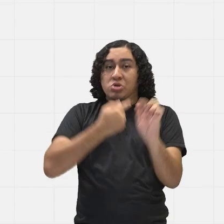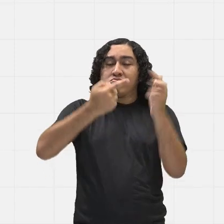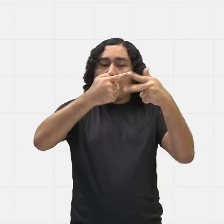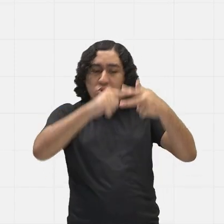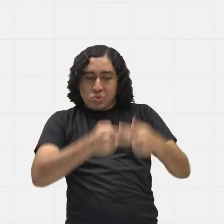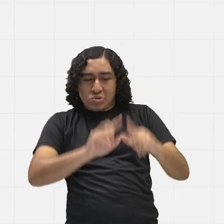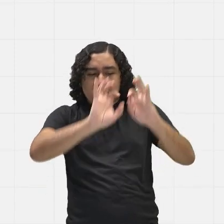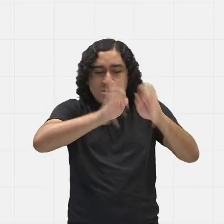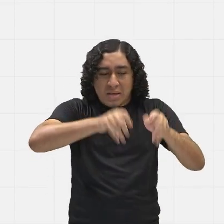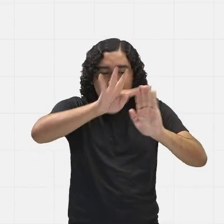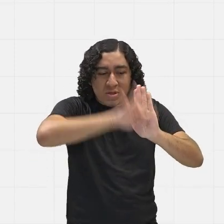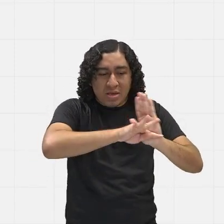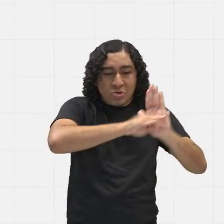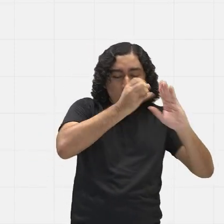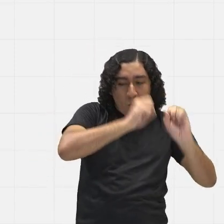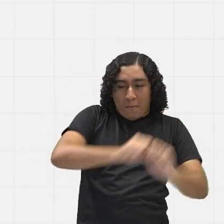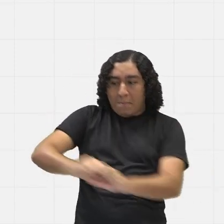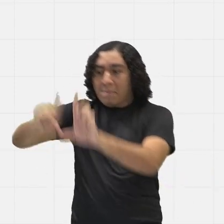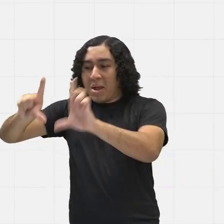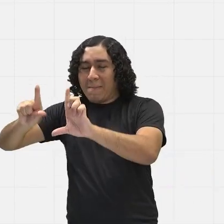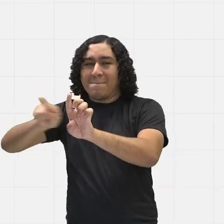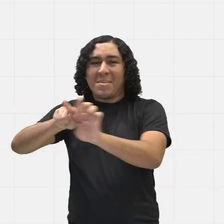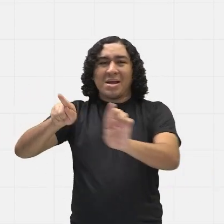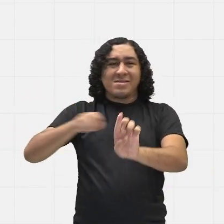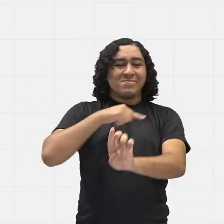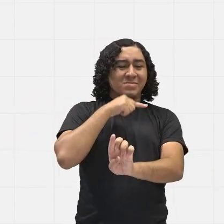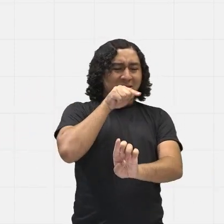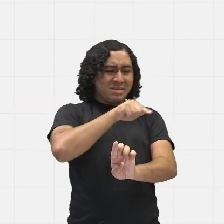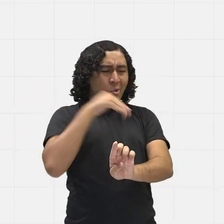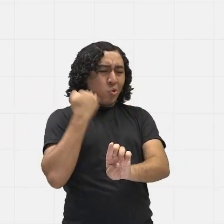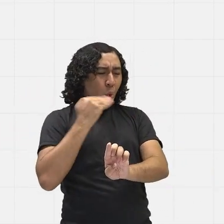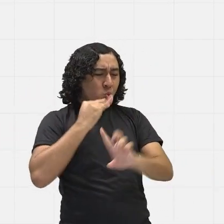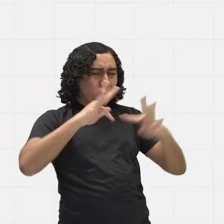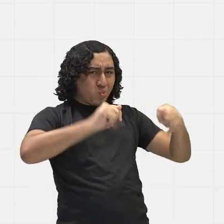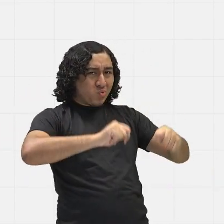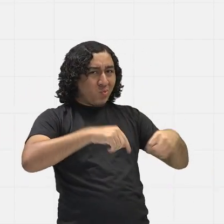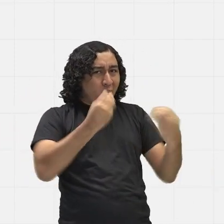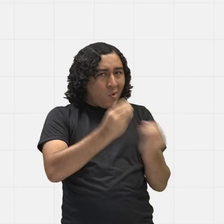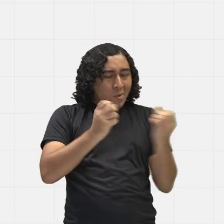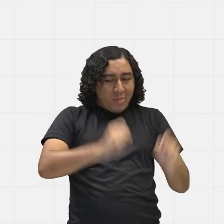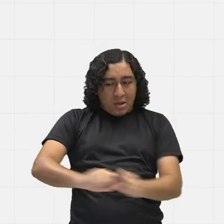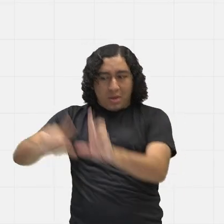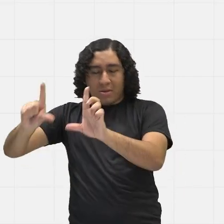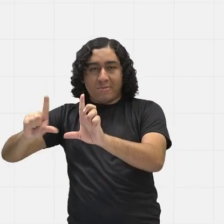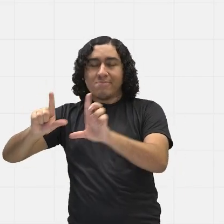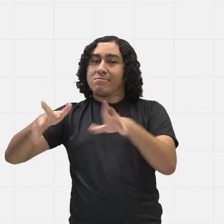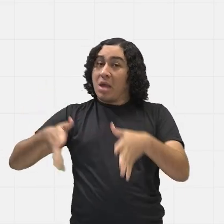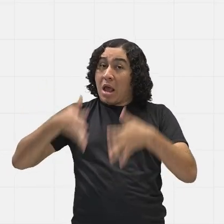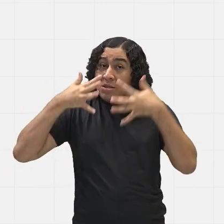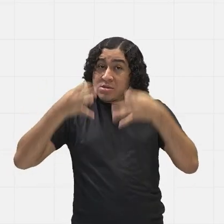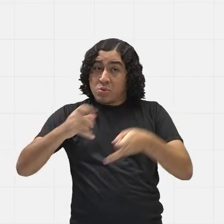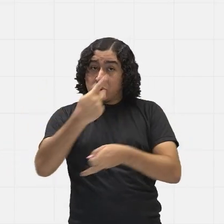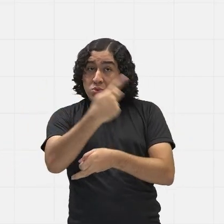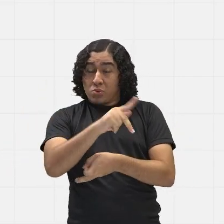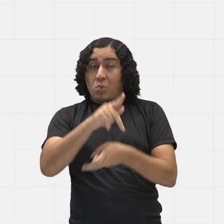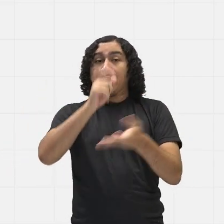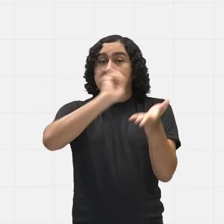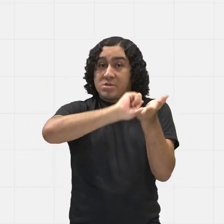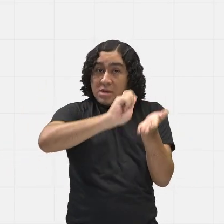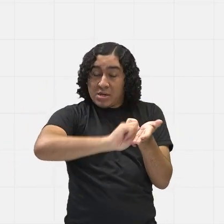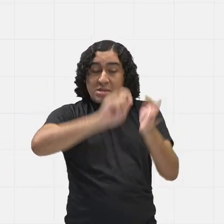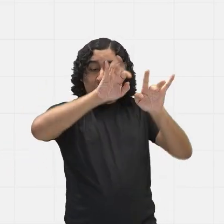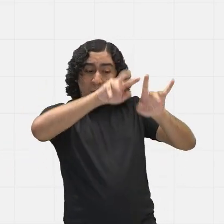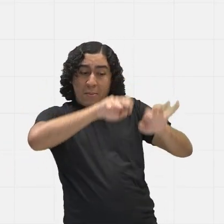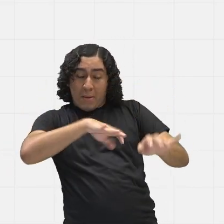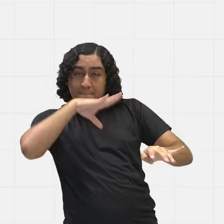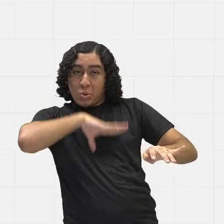ar, mas quando é incompreensível, a gente não consegue fazer isso, tá, professor? Então, a gente pede só atenção quanto à escrita, porque o